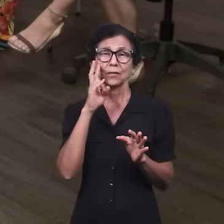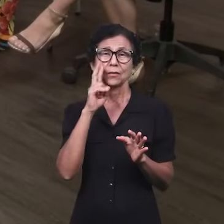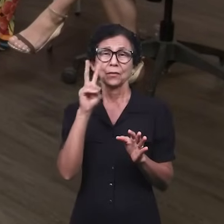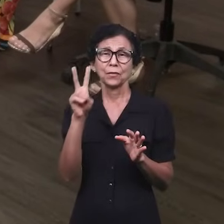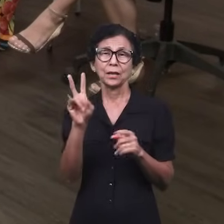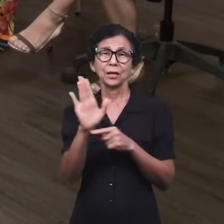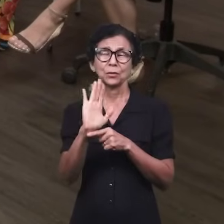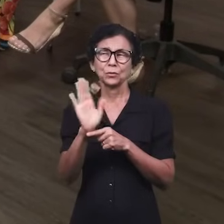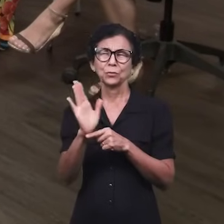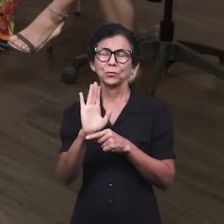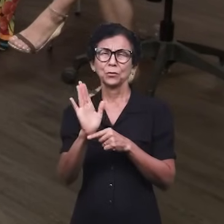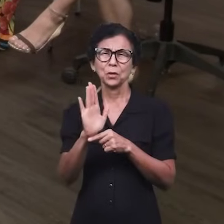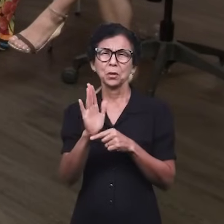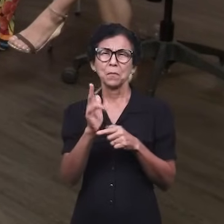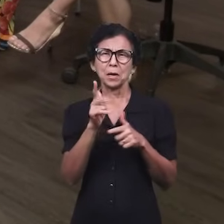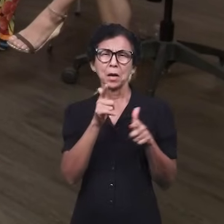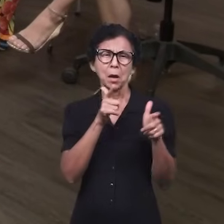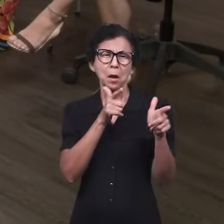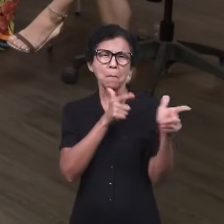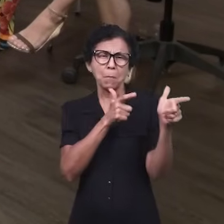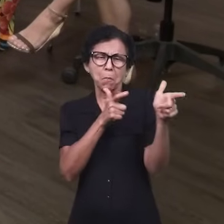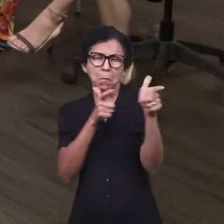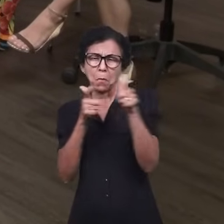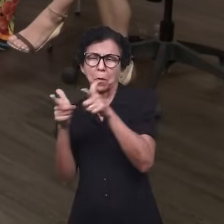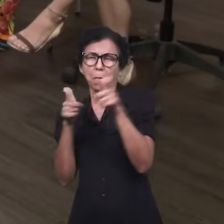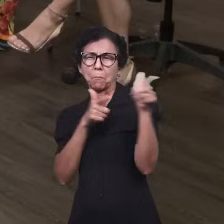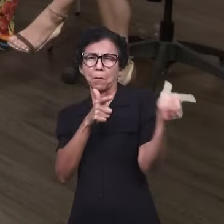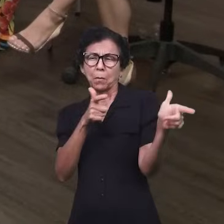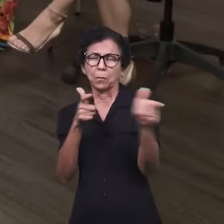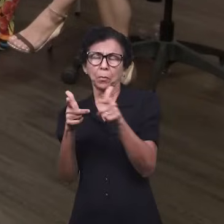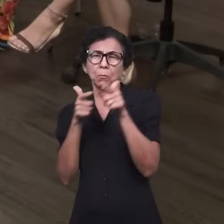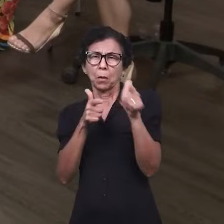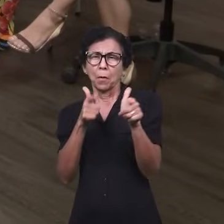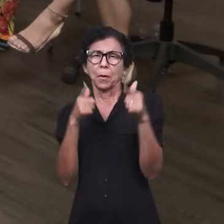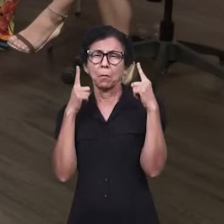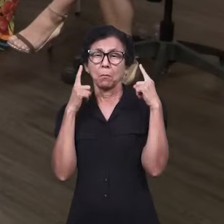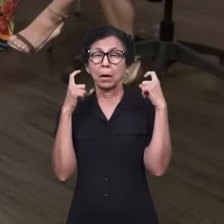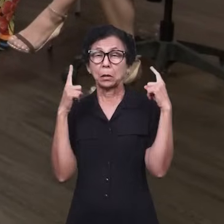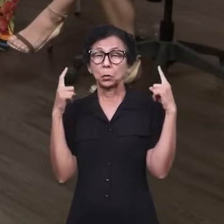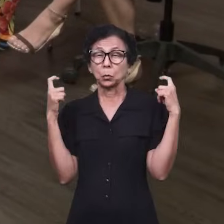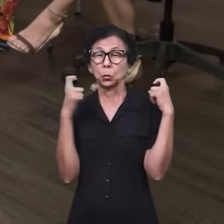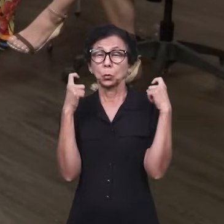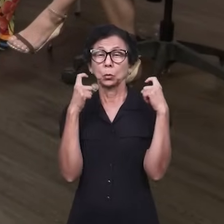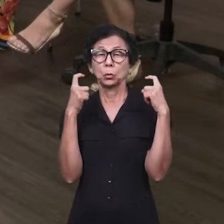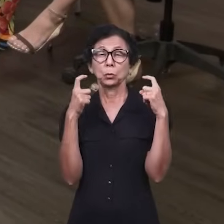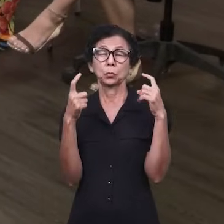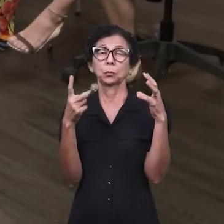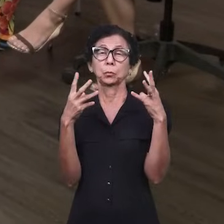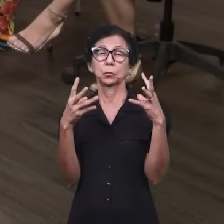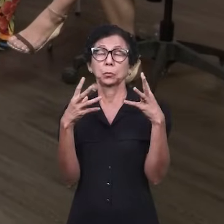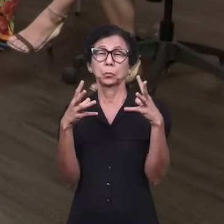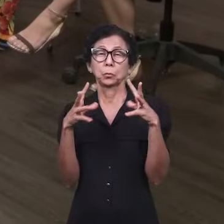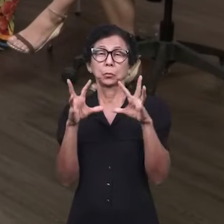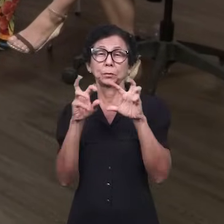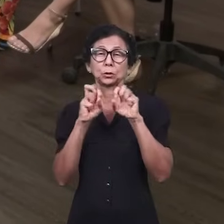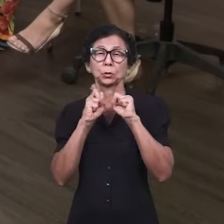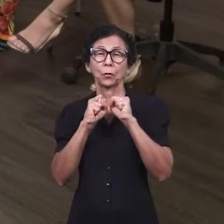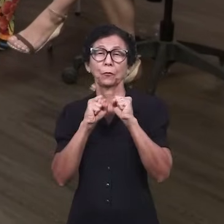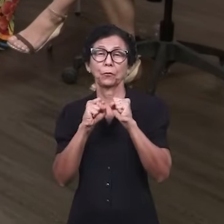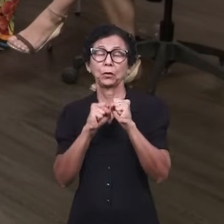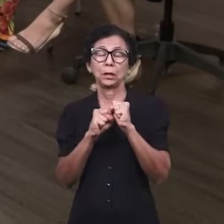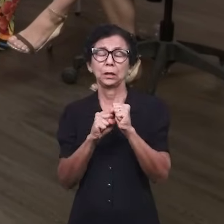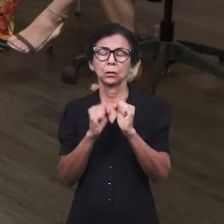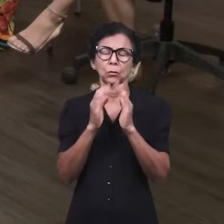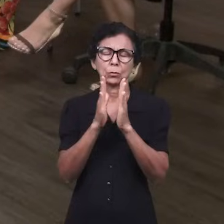então é importante porque o espírito santo Ele vai operar dentro de um de um